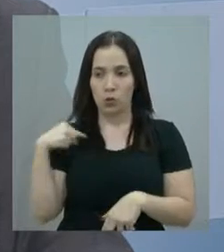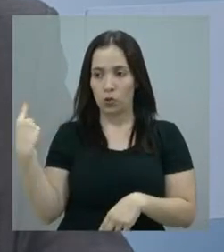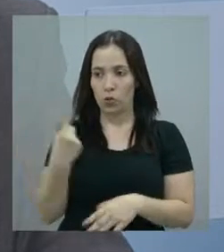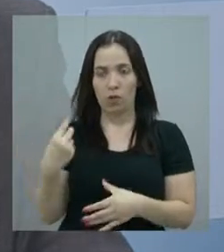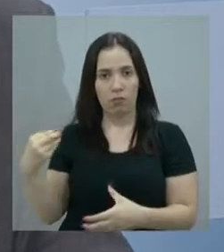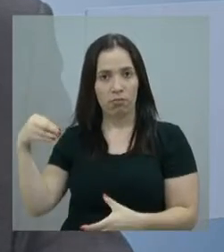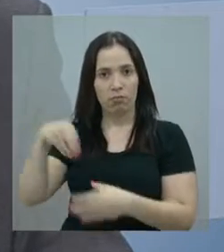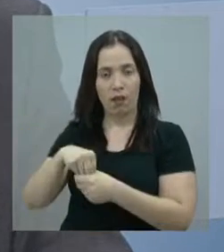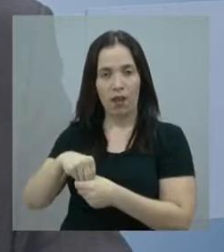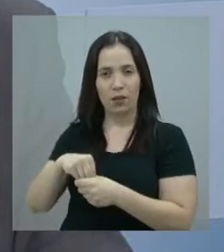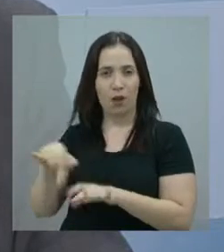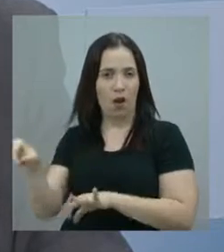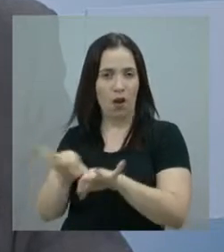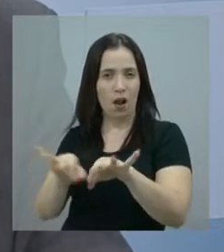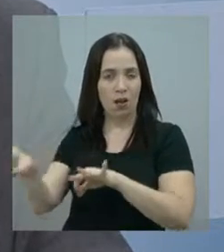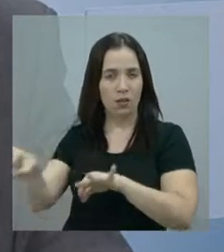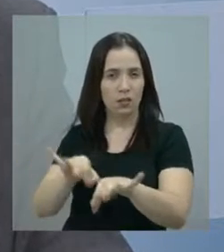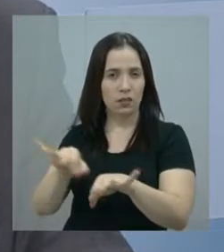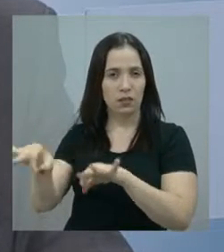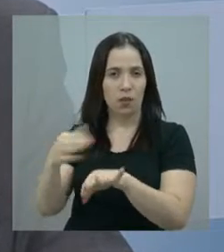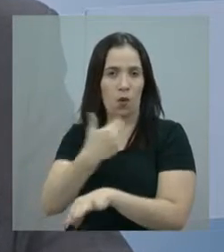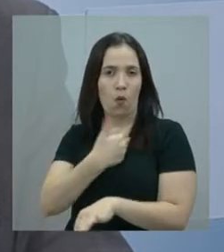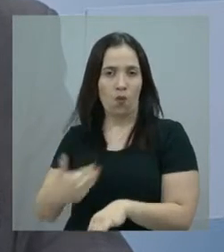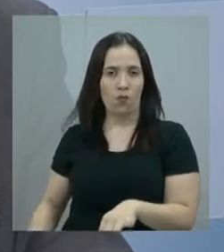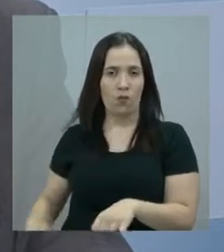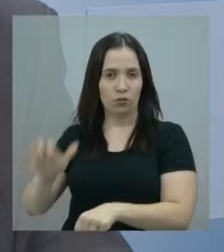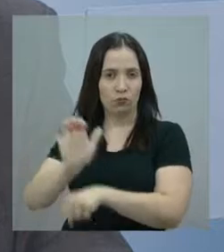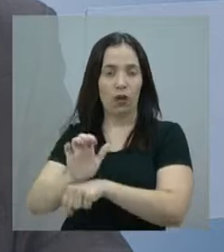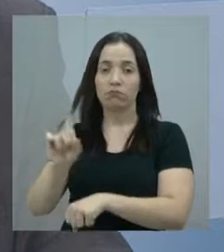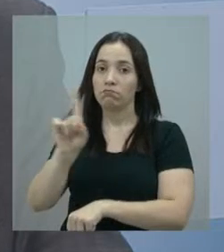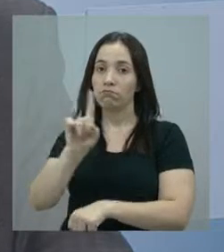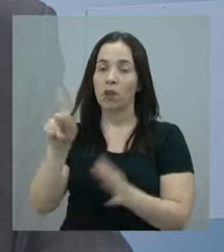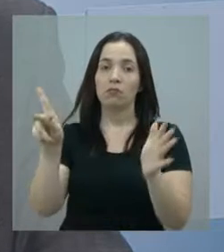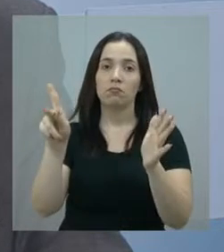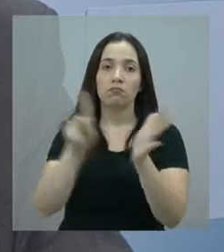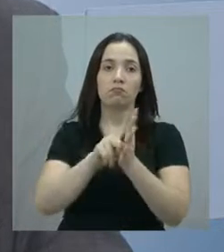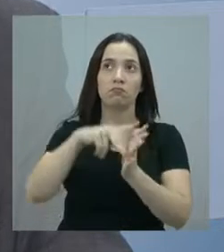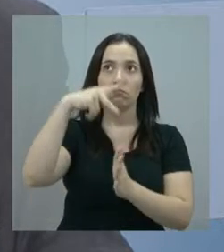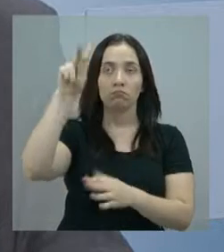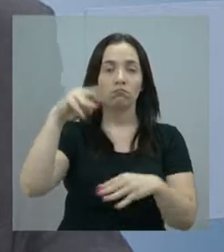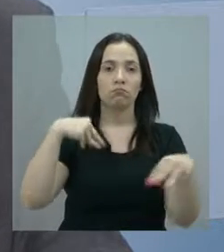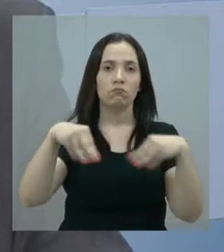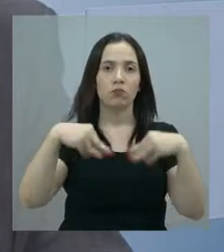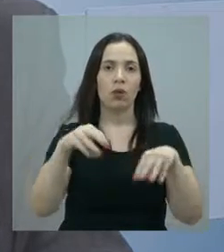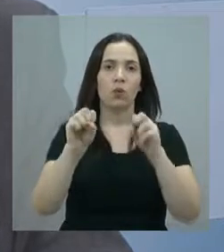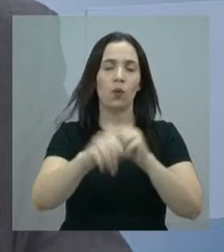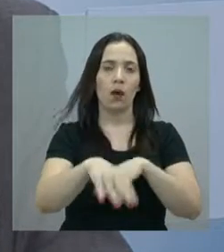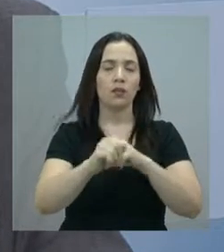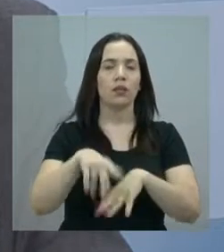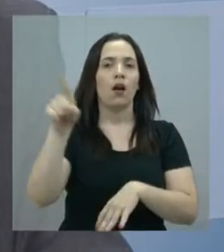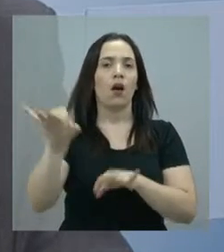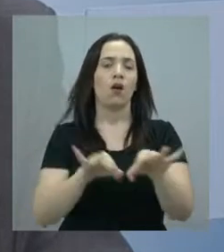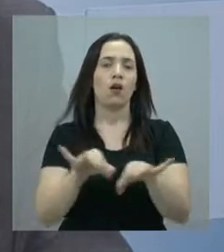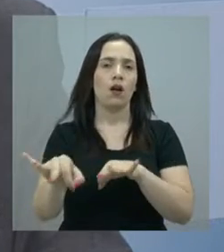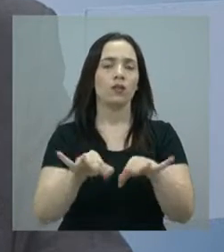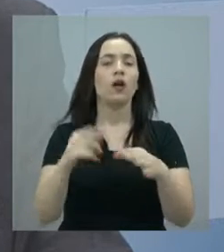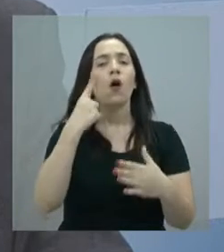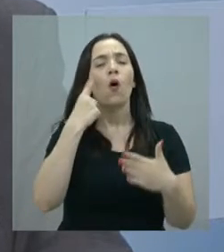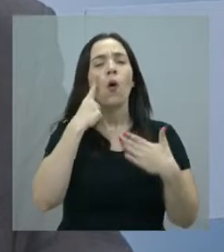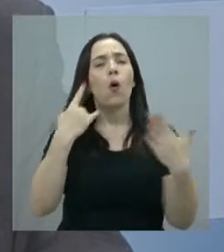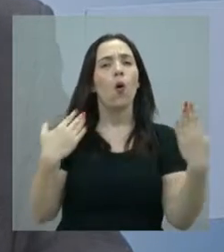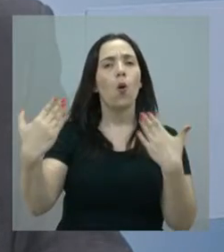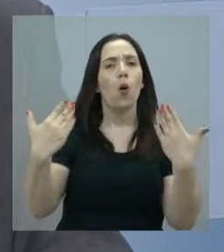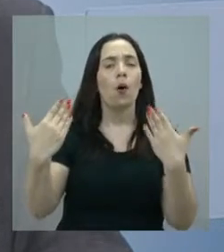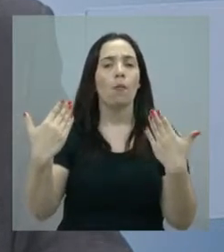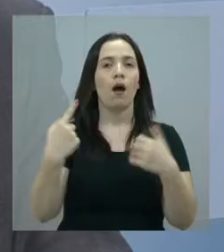da escola, não é uma avaliação estadual, é uma avaliação nacional. Que nos permite comparar com outros municípios e com